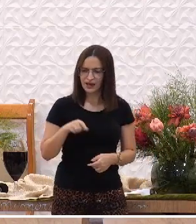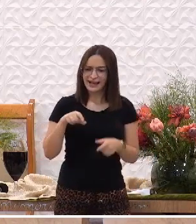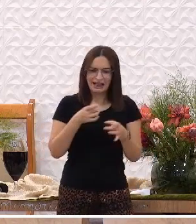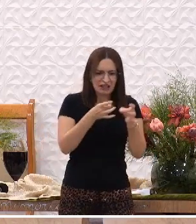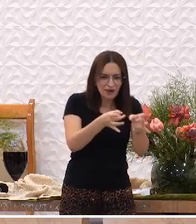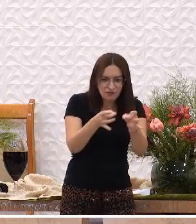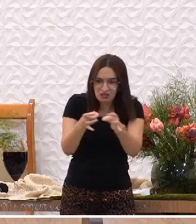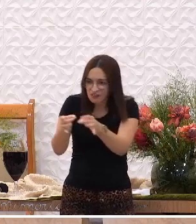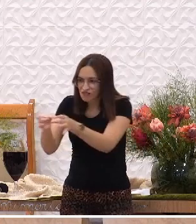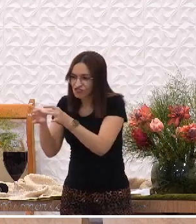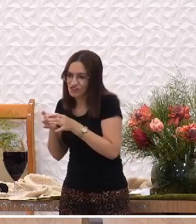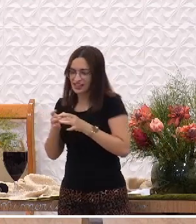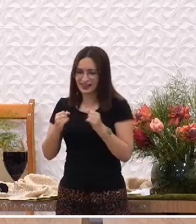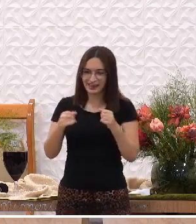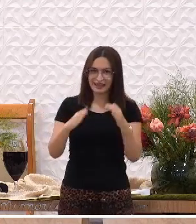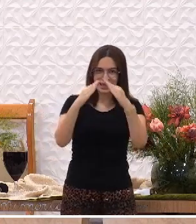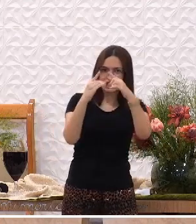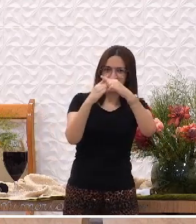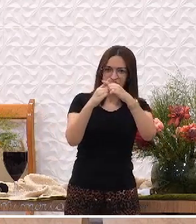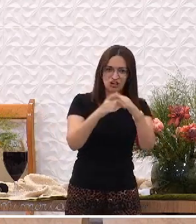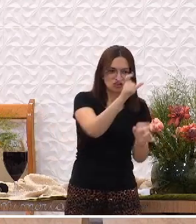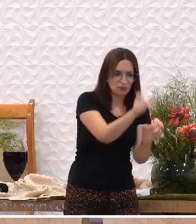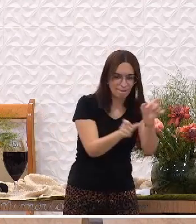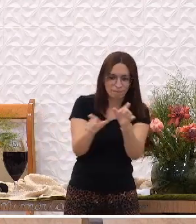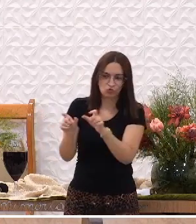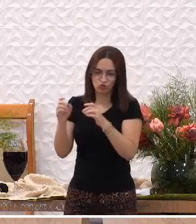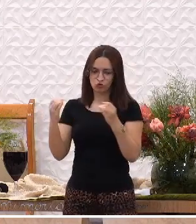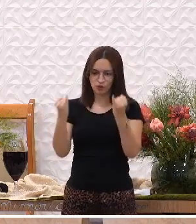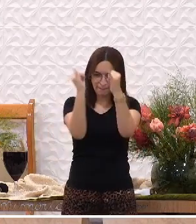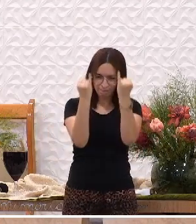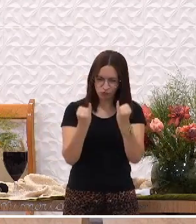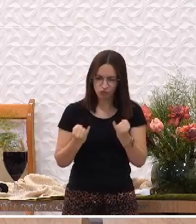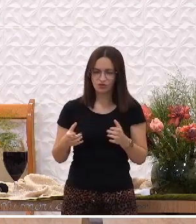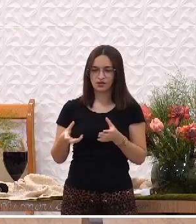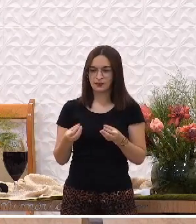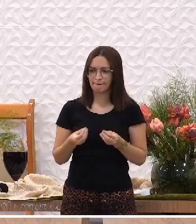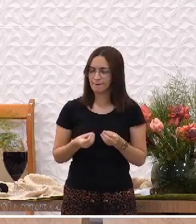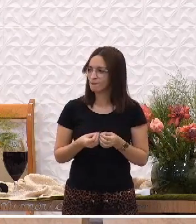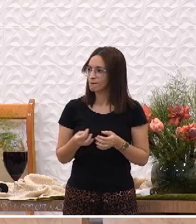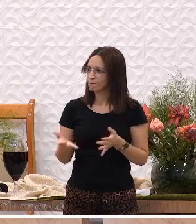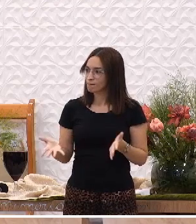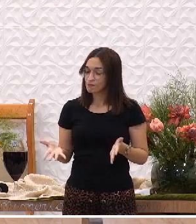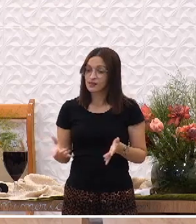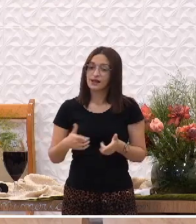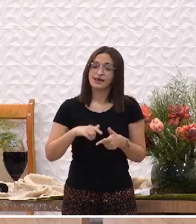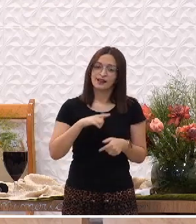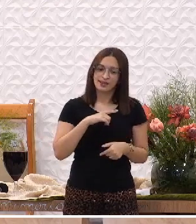as indulgências estavam com uma proeminência assim, entre o que era considerado boas obras em relação a diversas obras